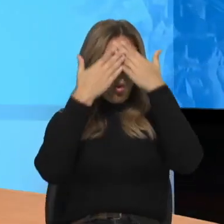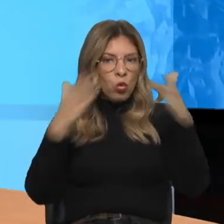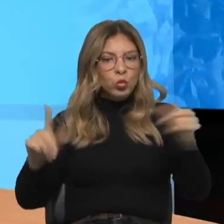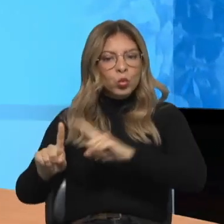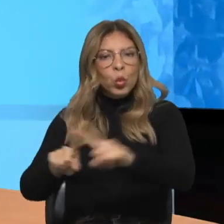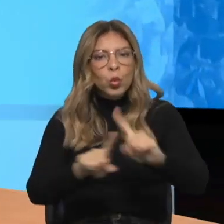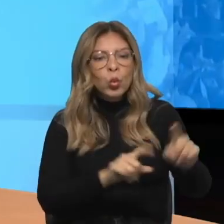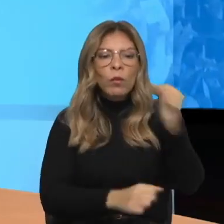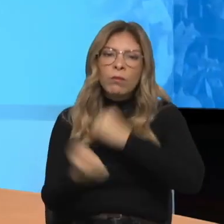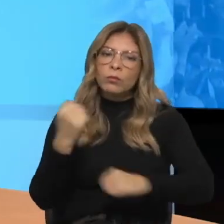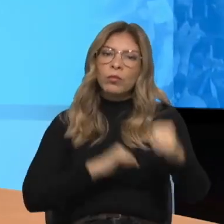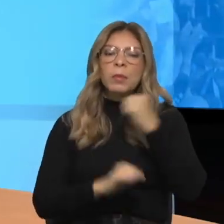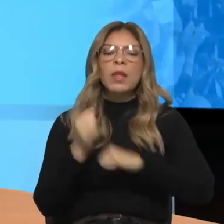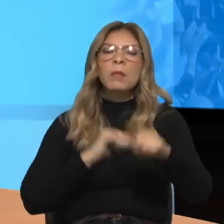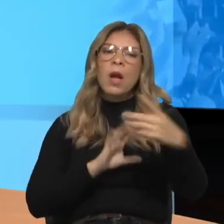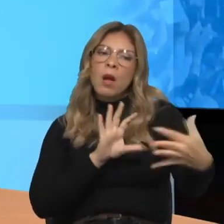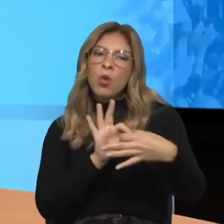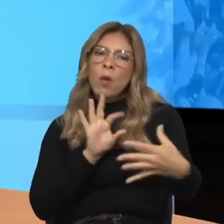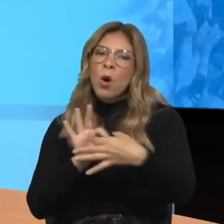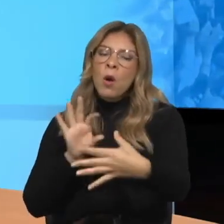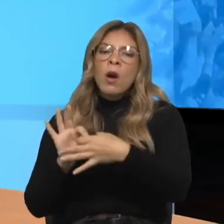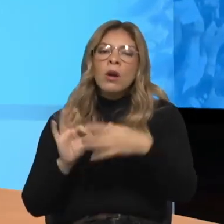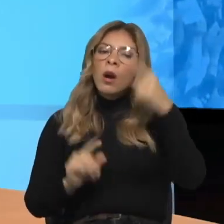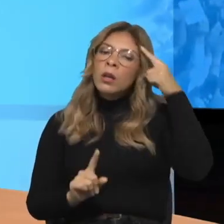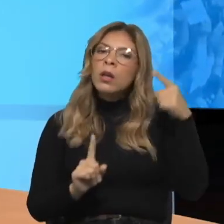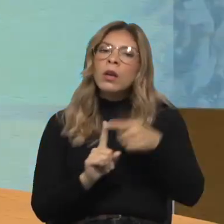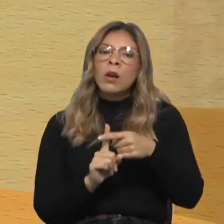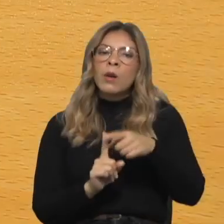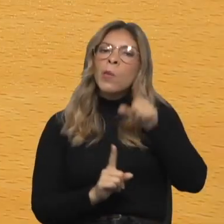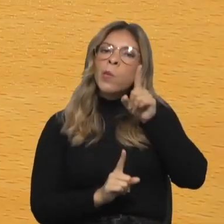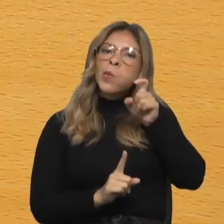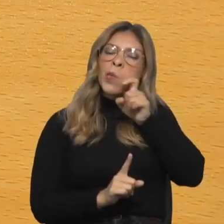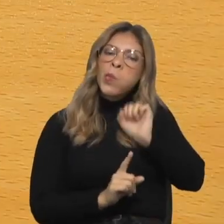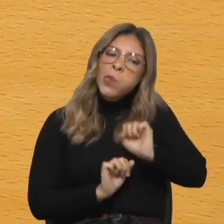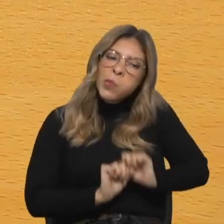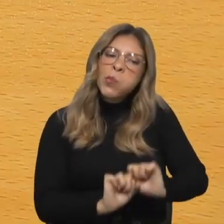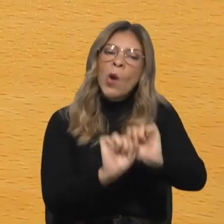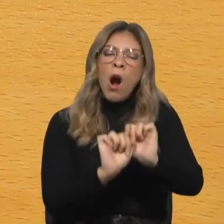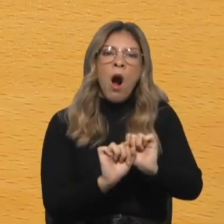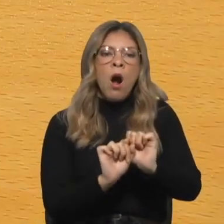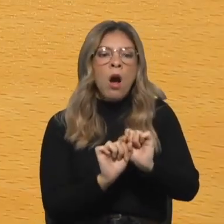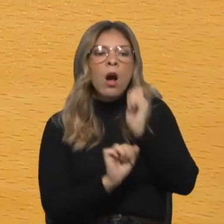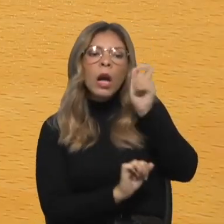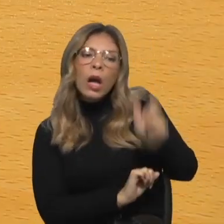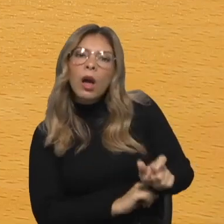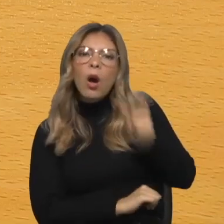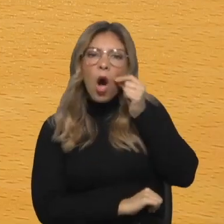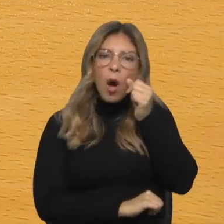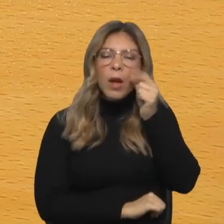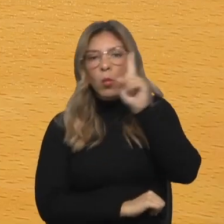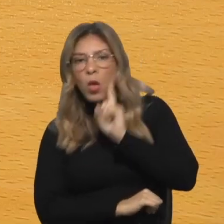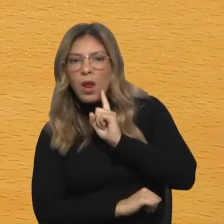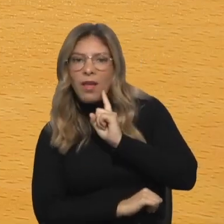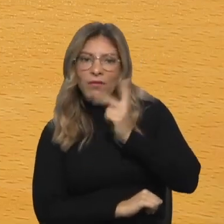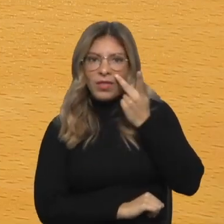e correlações, desenhado e salvaguardado por um estilo particular de ser habitado pelo homem e pela mulher do mundo de hoje,